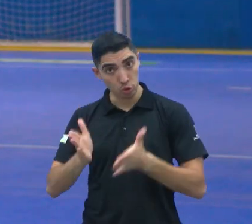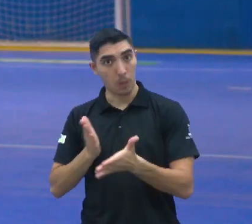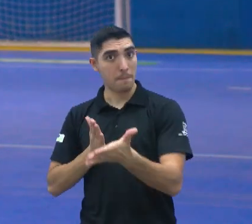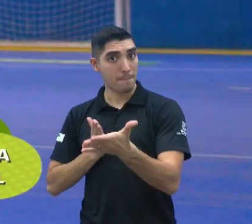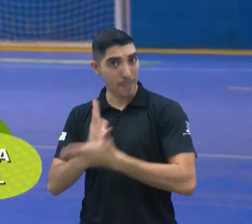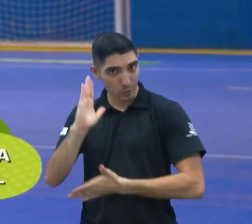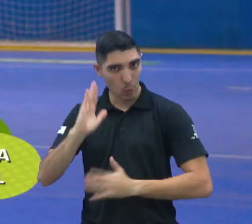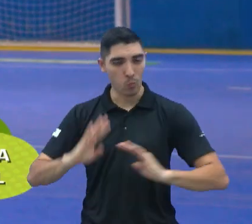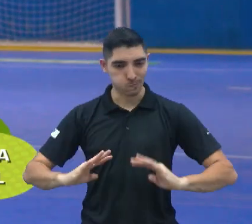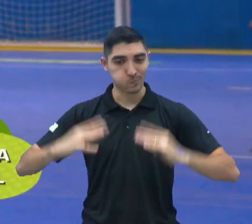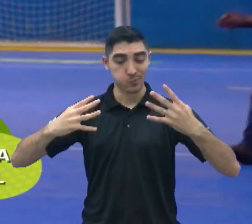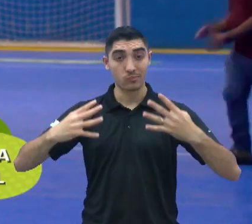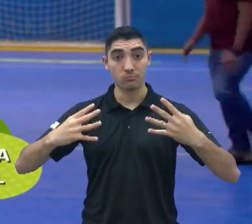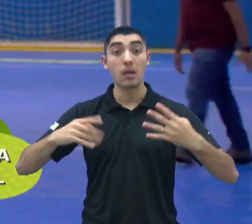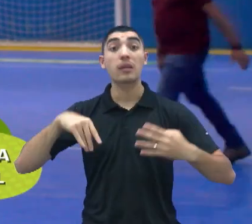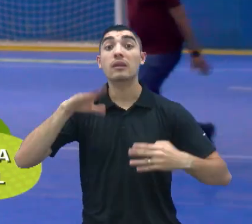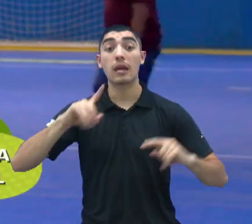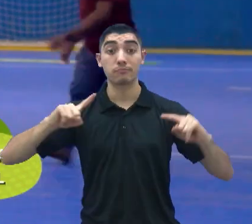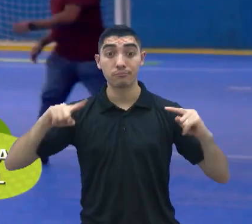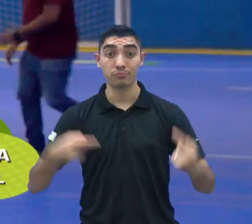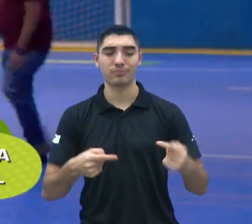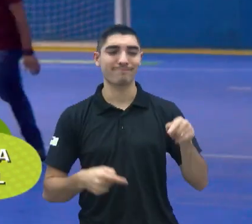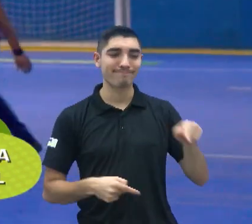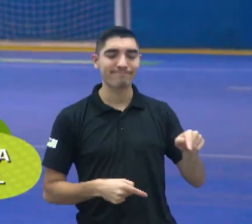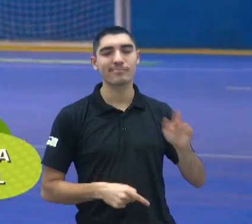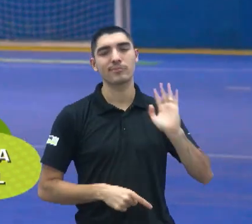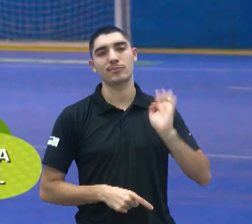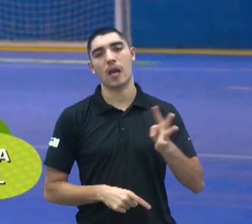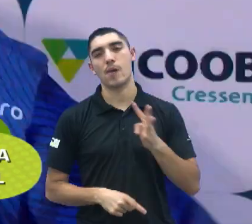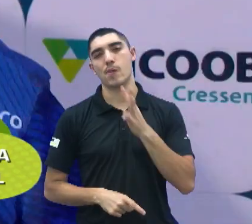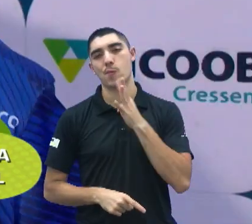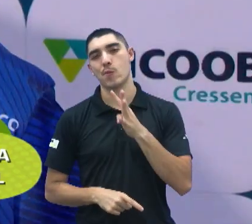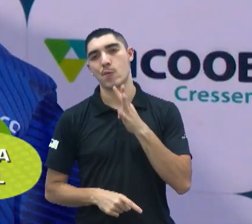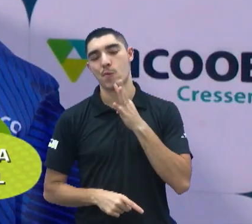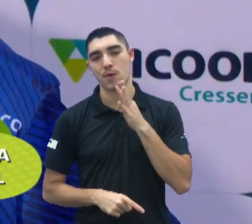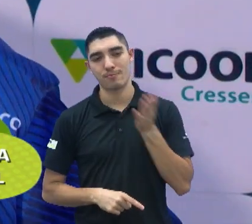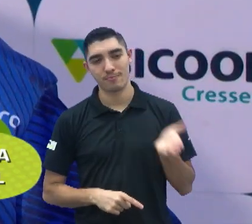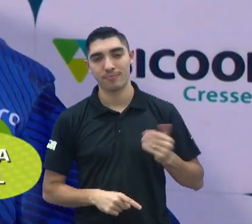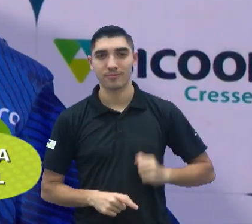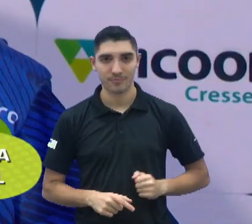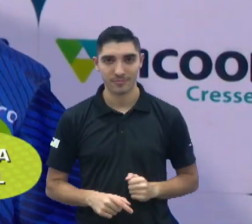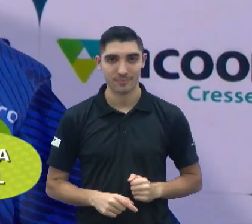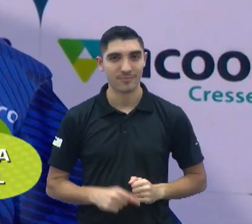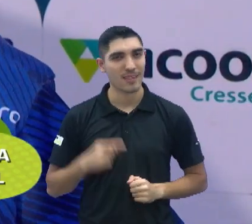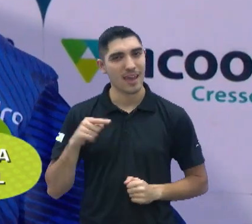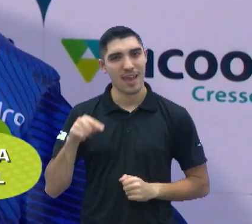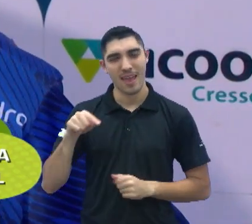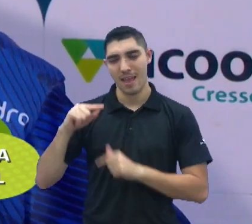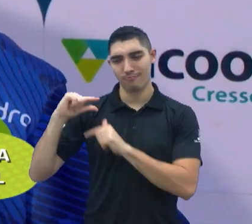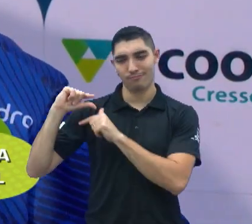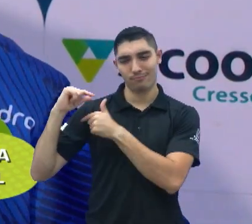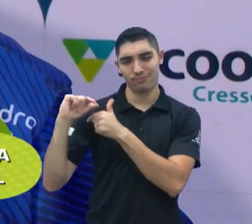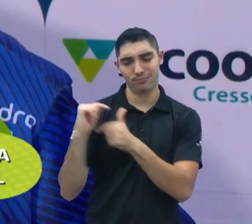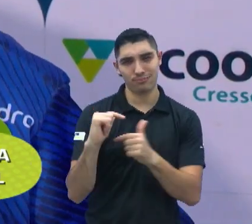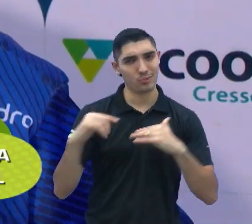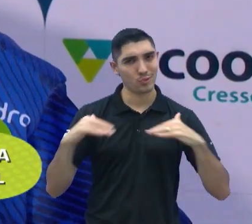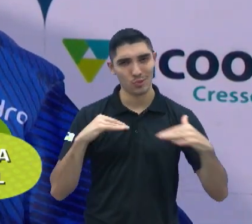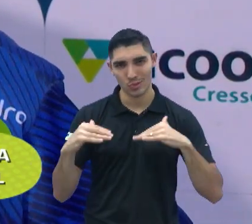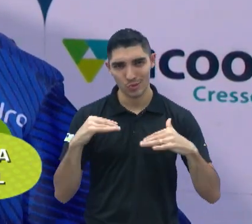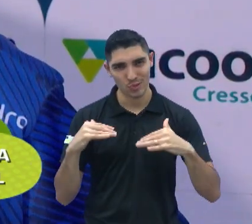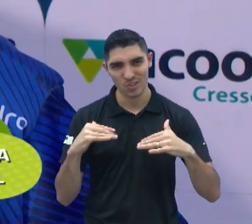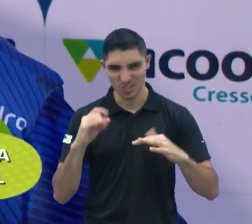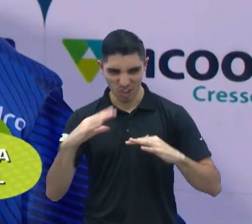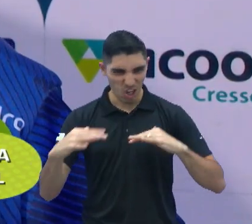adversário nas quartas de final será um velho e conhecido rival regional. Clássico e decisão a gente não se joga, né? Se